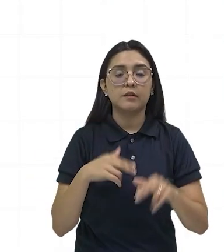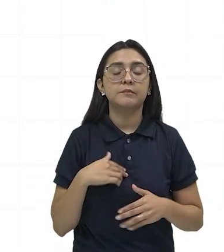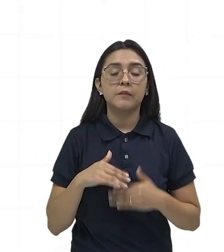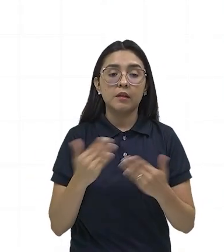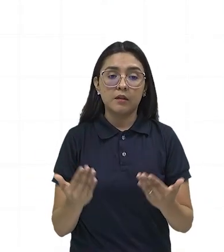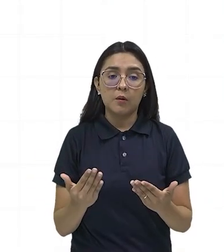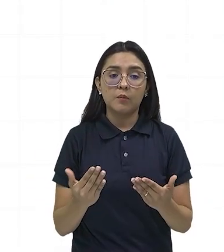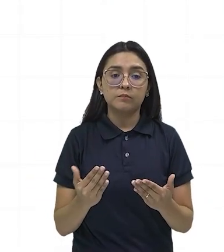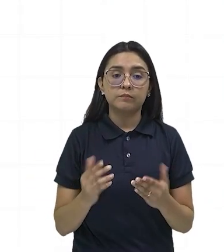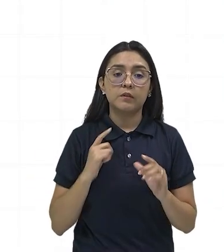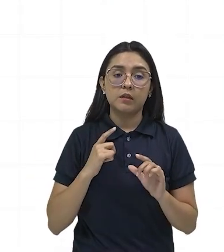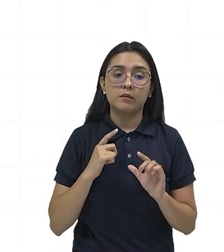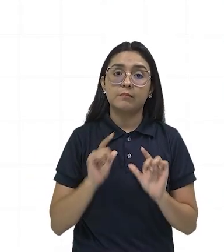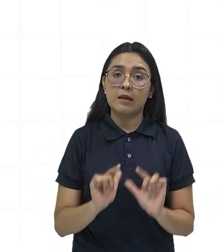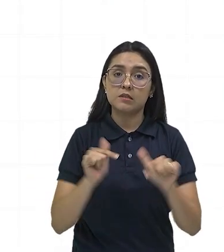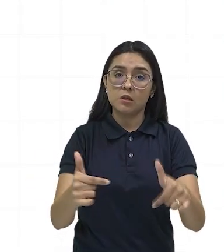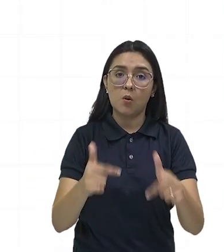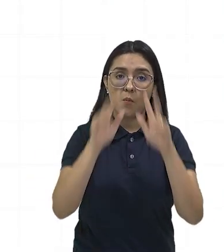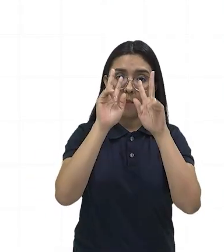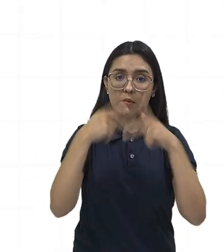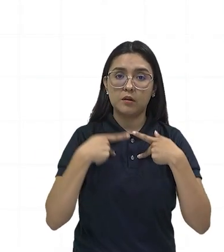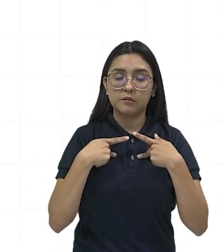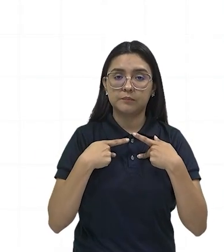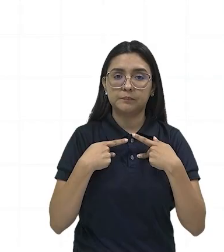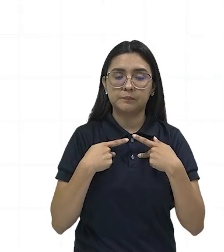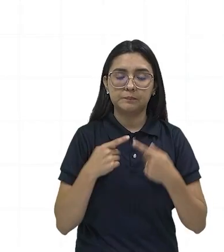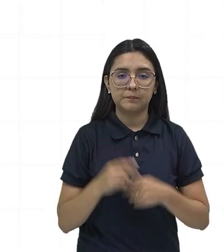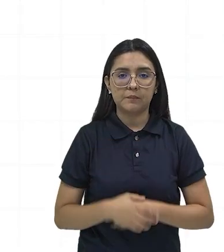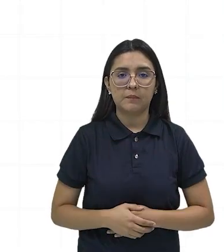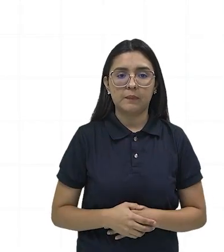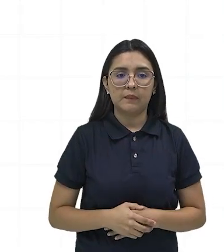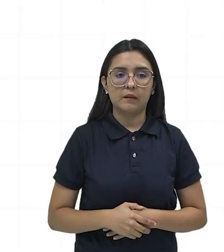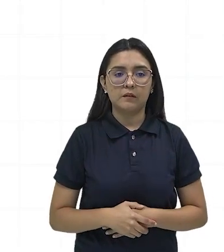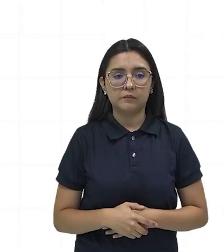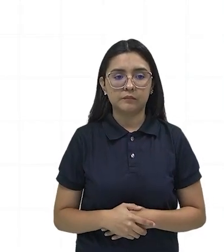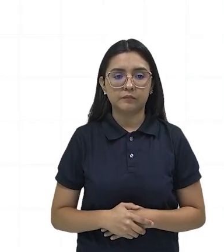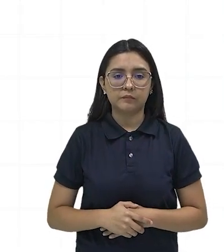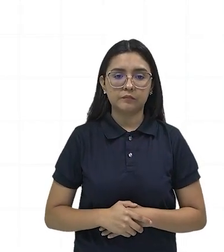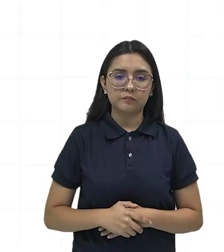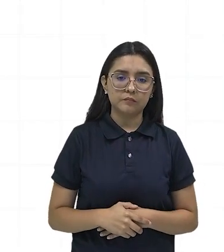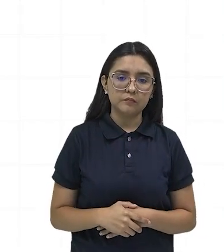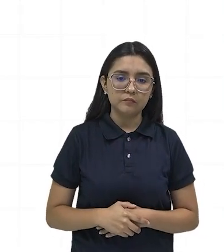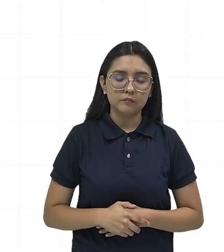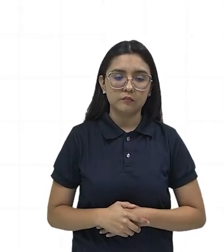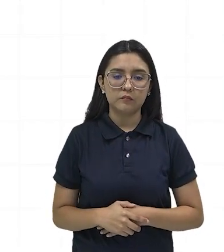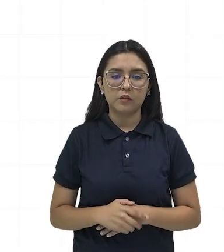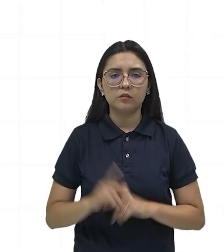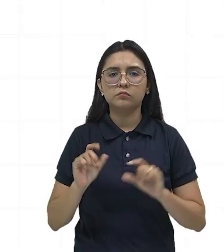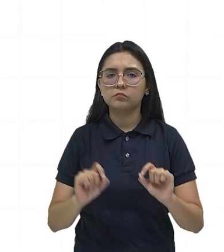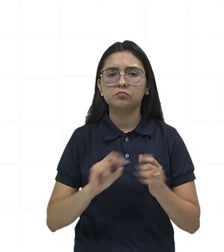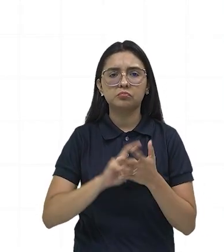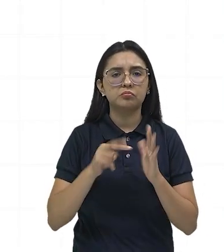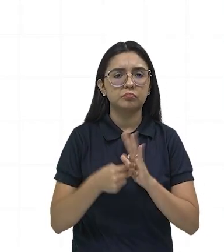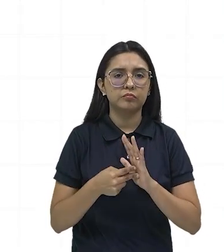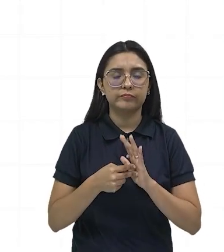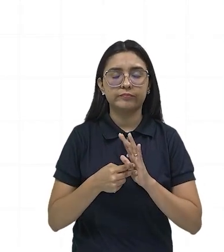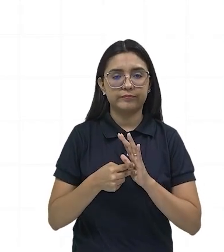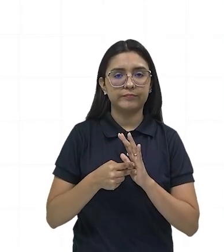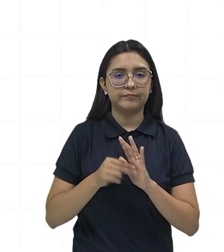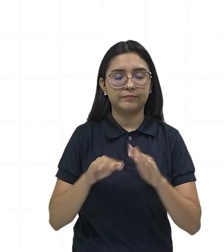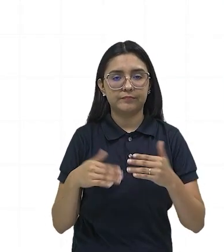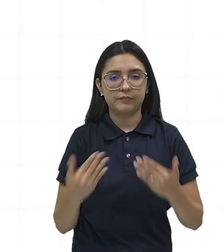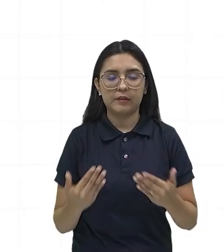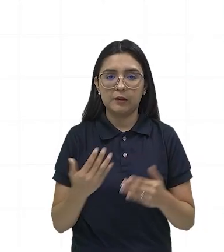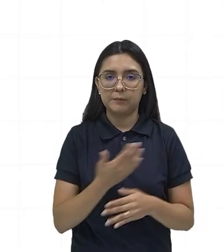atividades humanas. Então, o que é quando a gente fala impulsionado por atividades humanas? Normalmente,